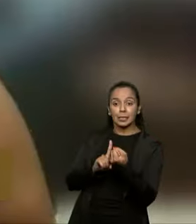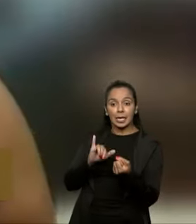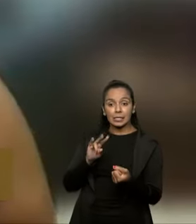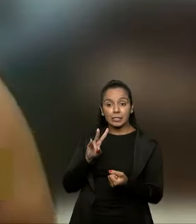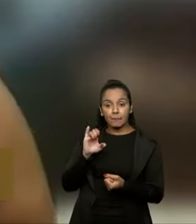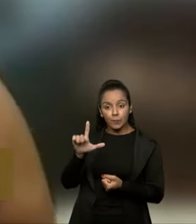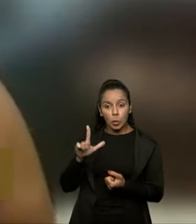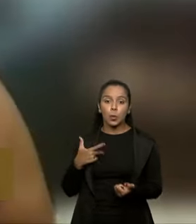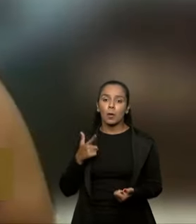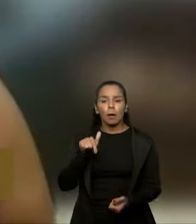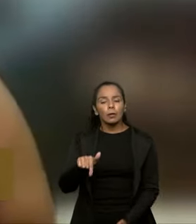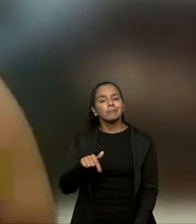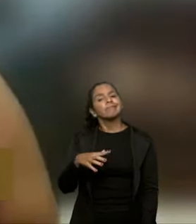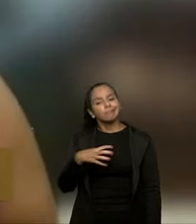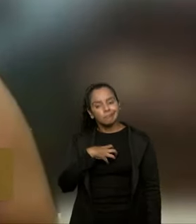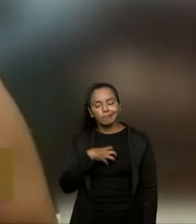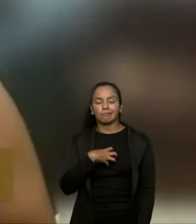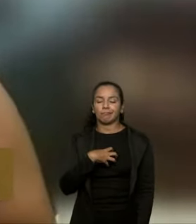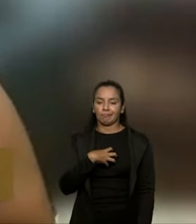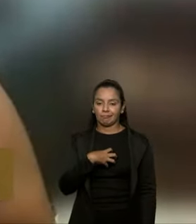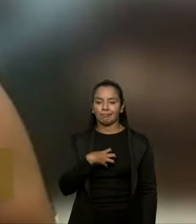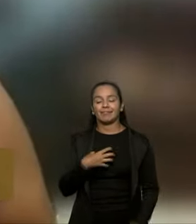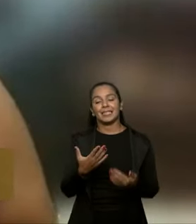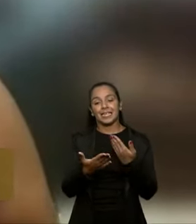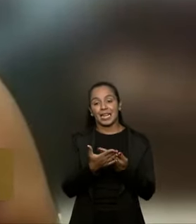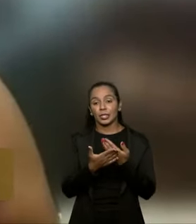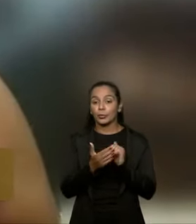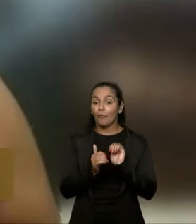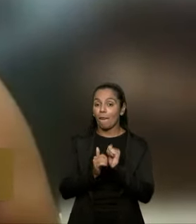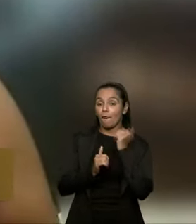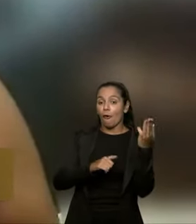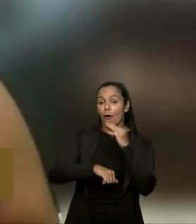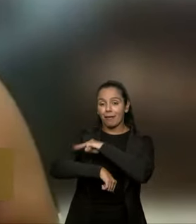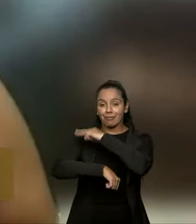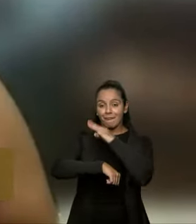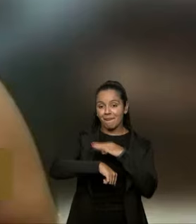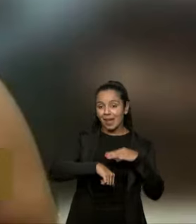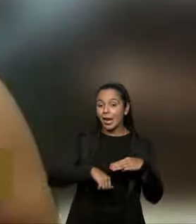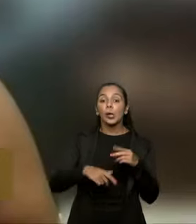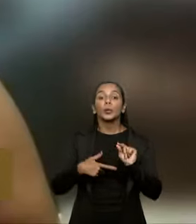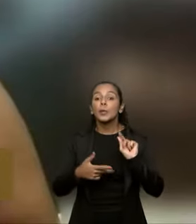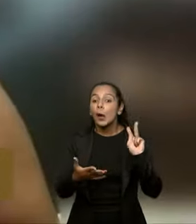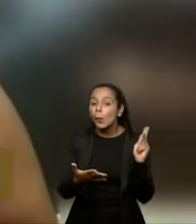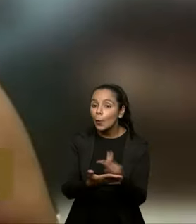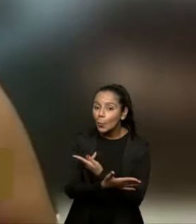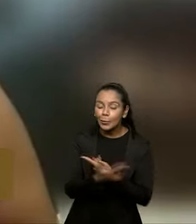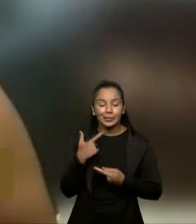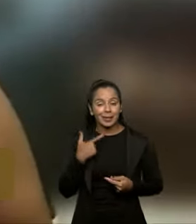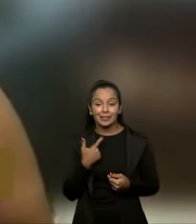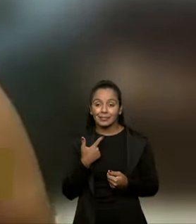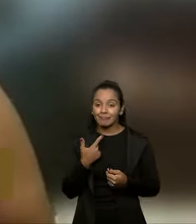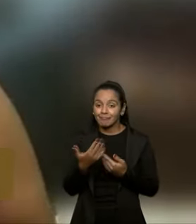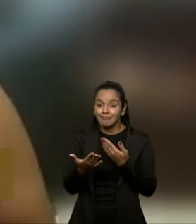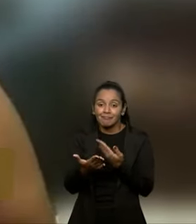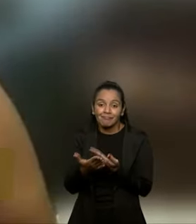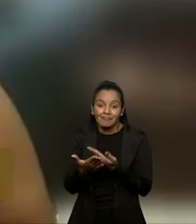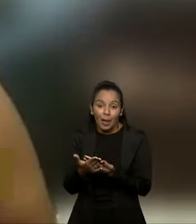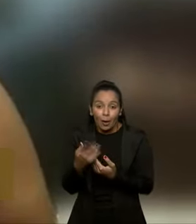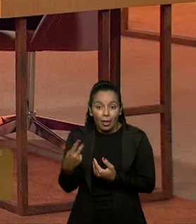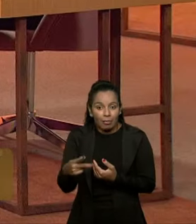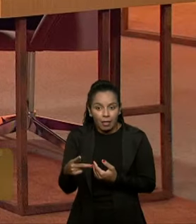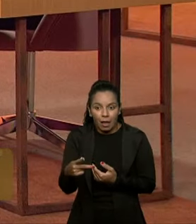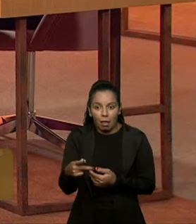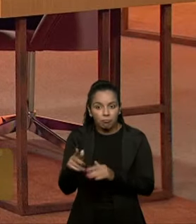ela sente muito e ela estuda fora da Maré. Então, o que acontece? As aulas dela não são